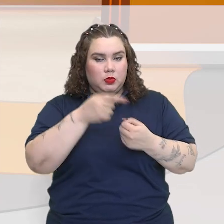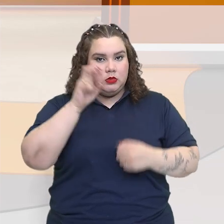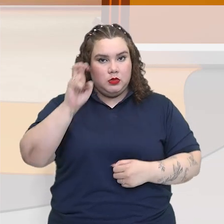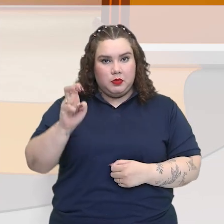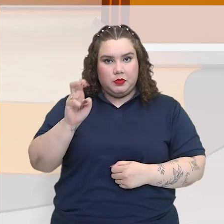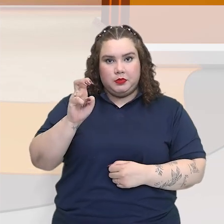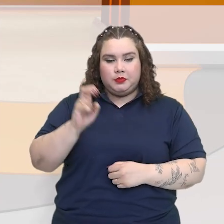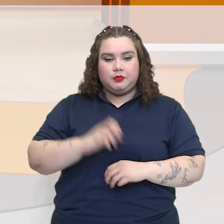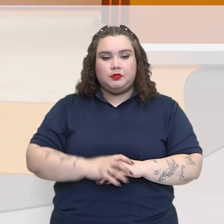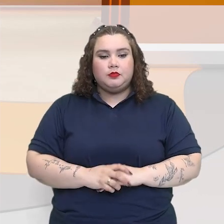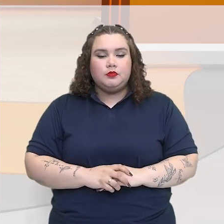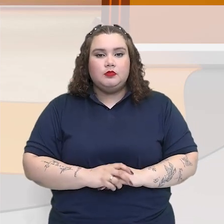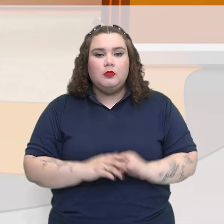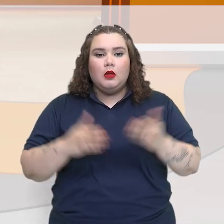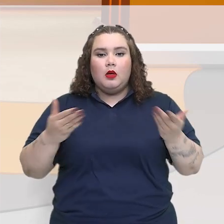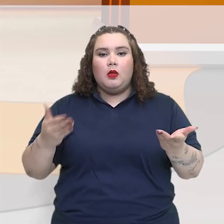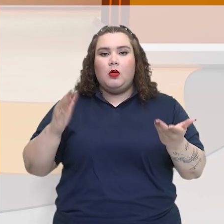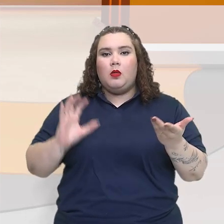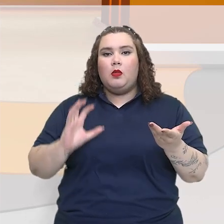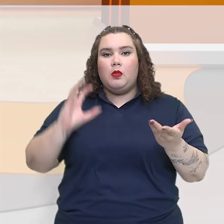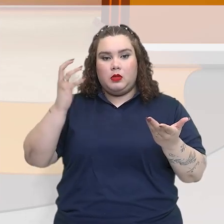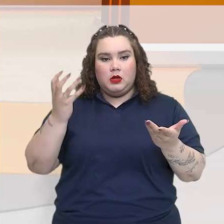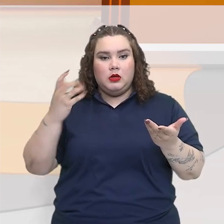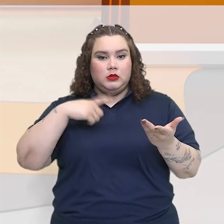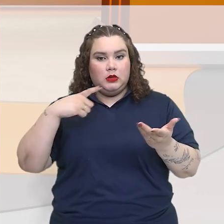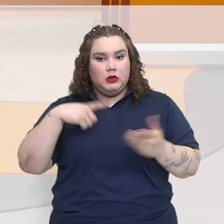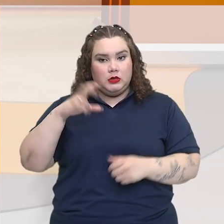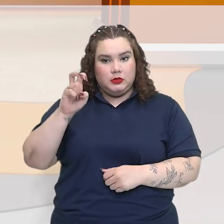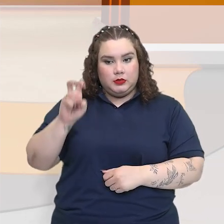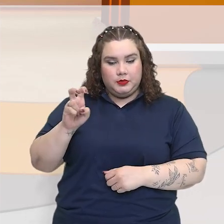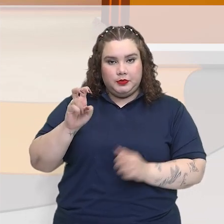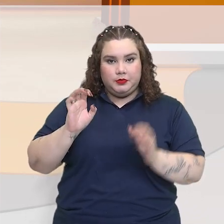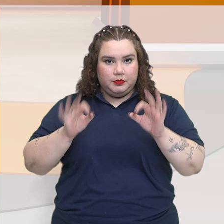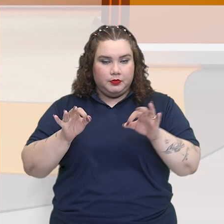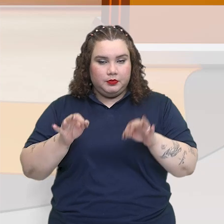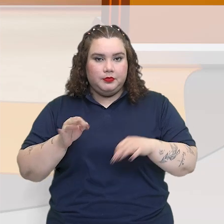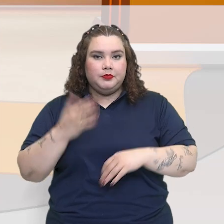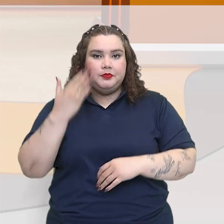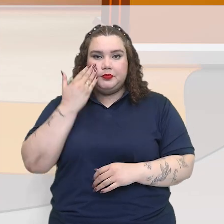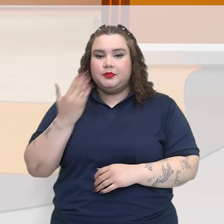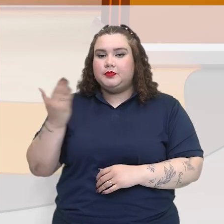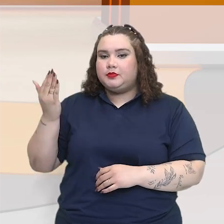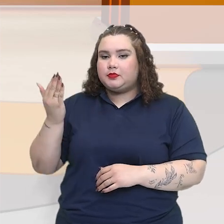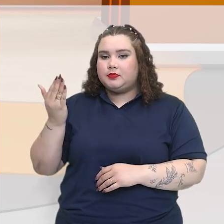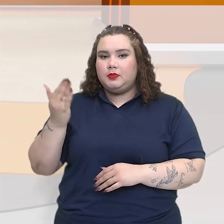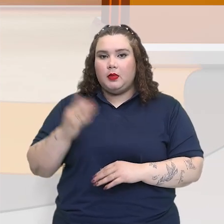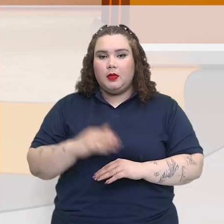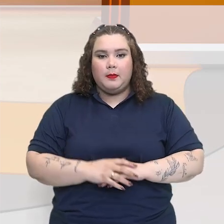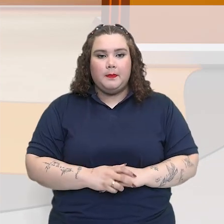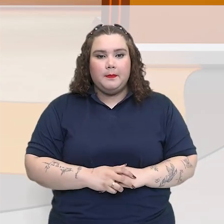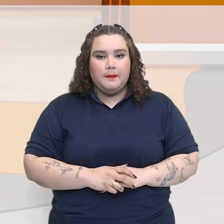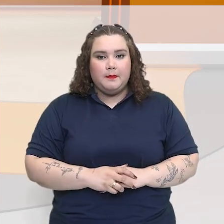divisão, ela ocorre em 5 grandes períodos. Vamos verificá-los?